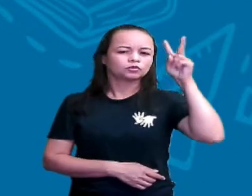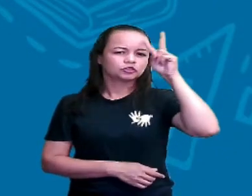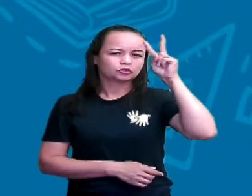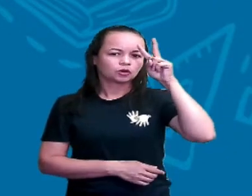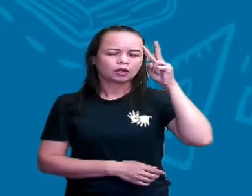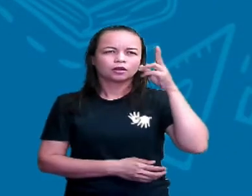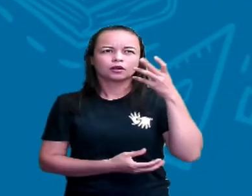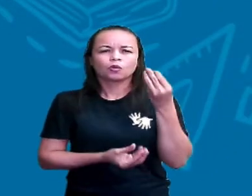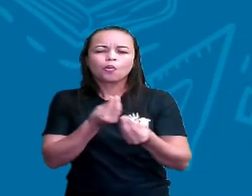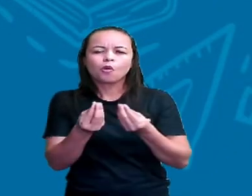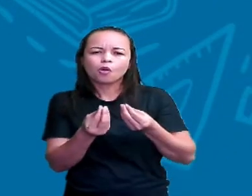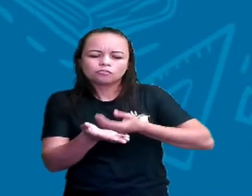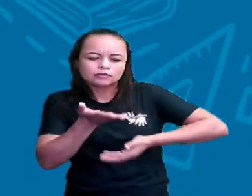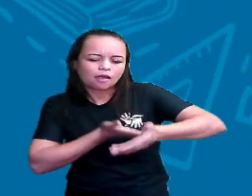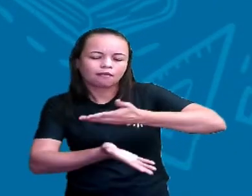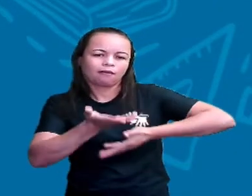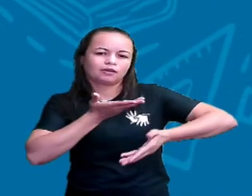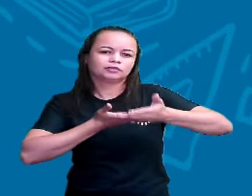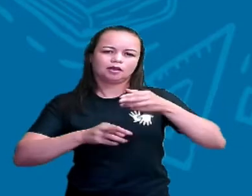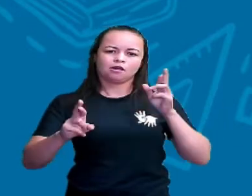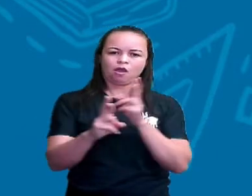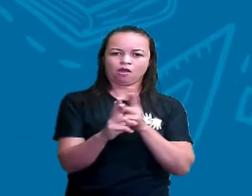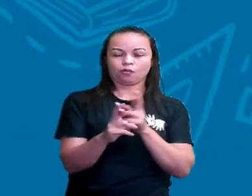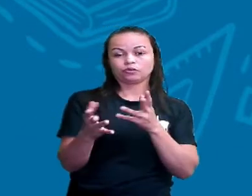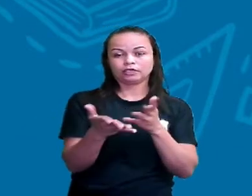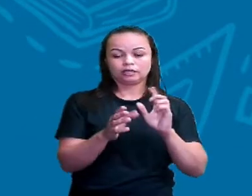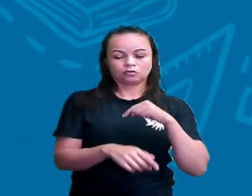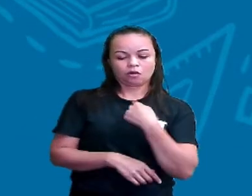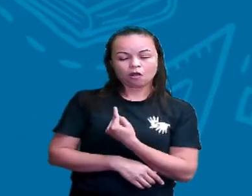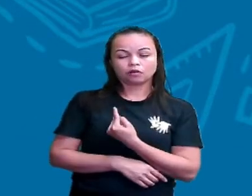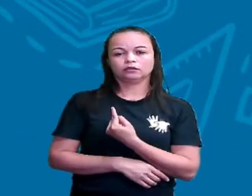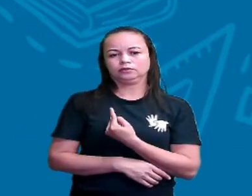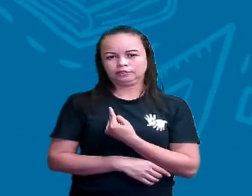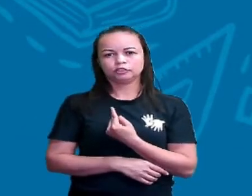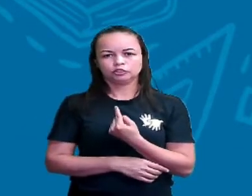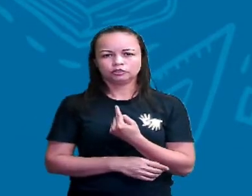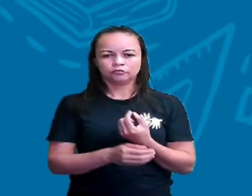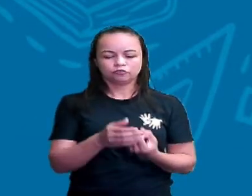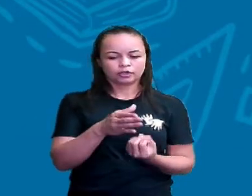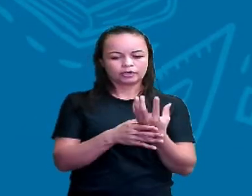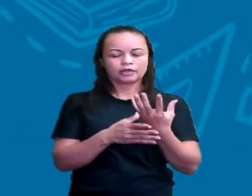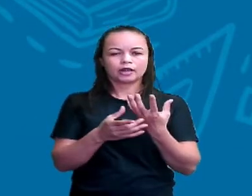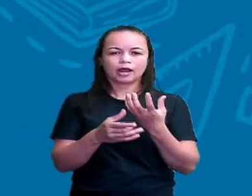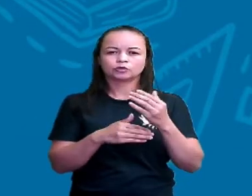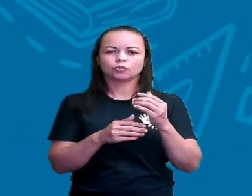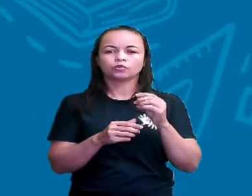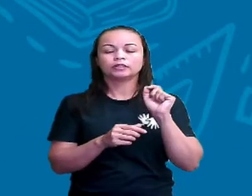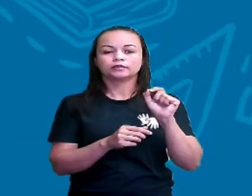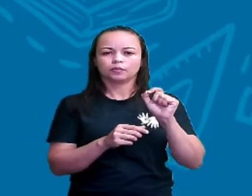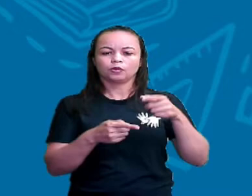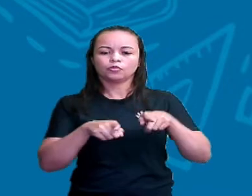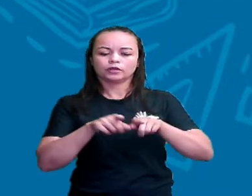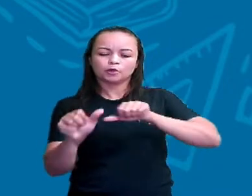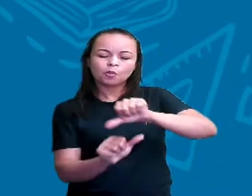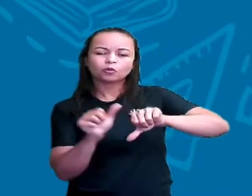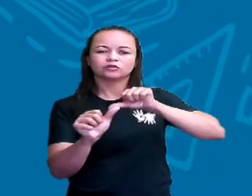a gente se relaciona ao longo do tempo, o que a gente construiu, né, o que a gente modificou ou o que modificou a